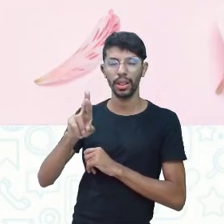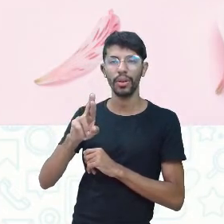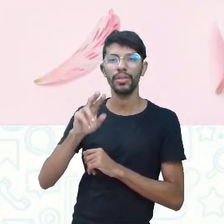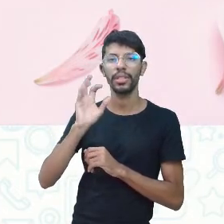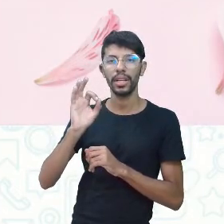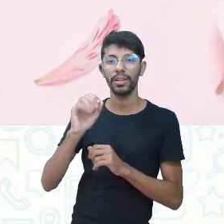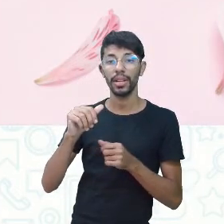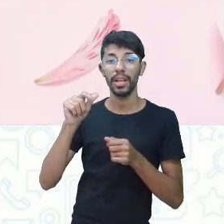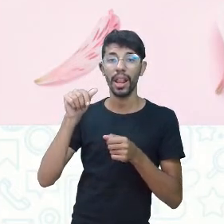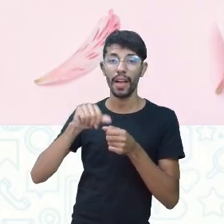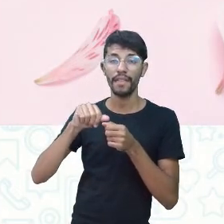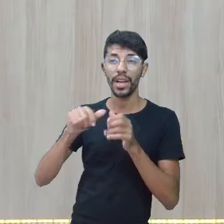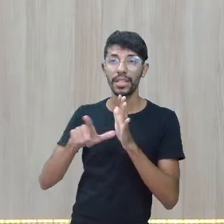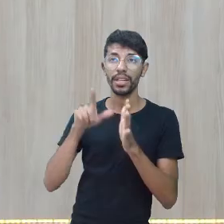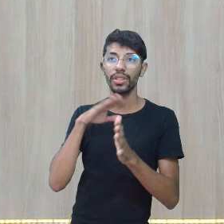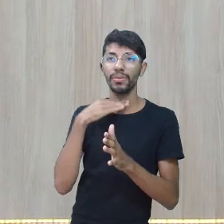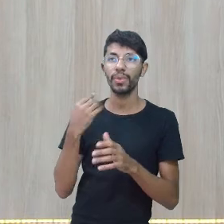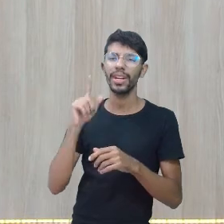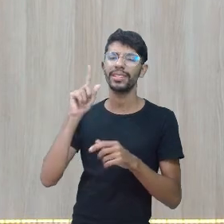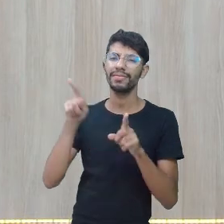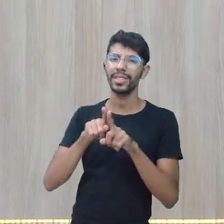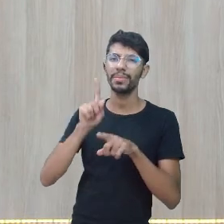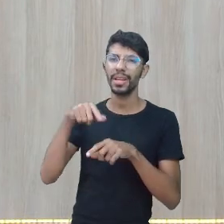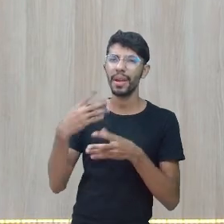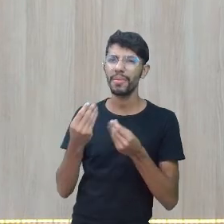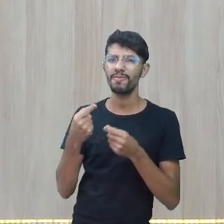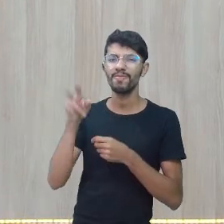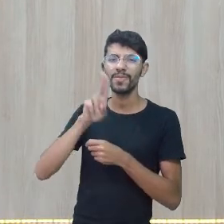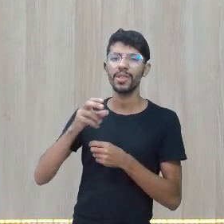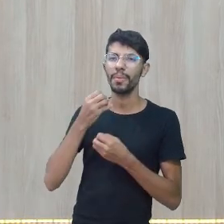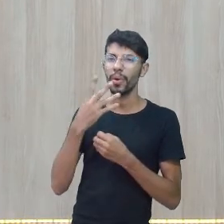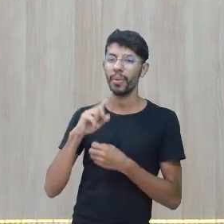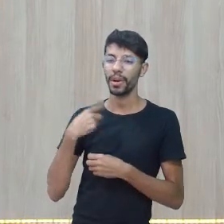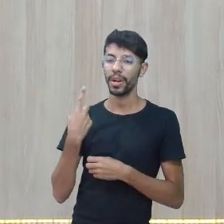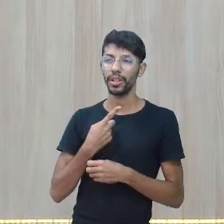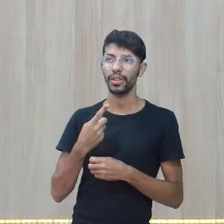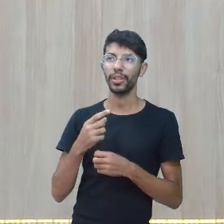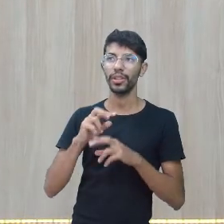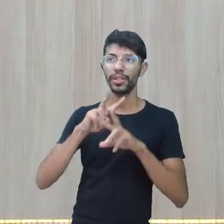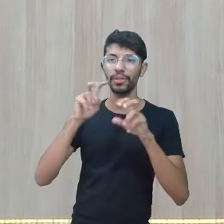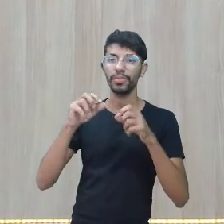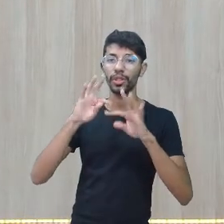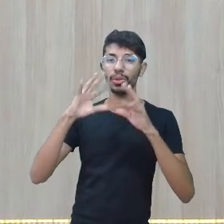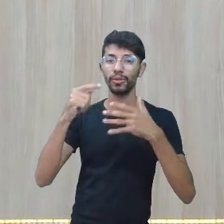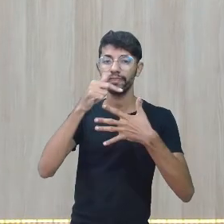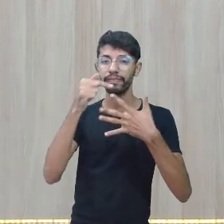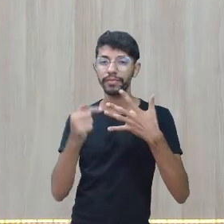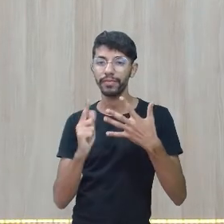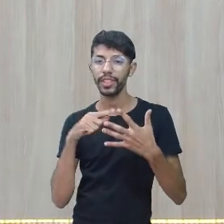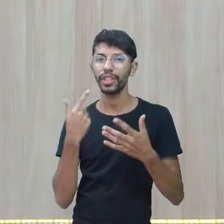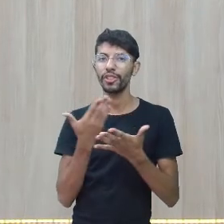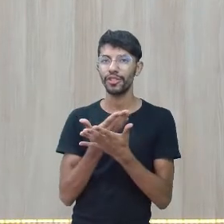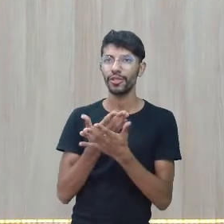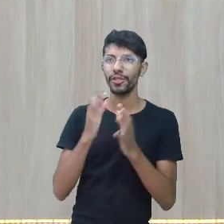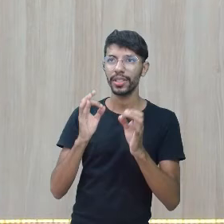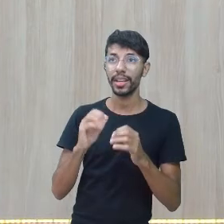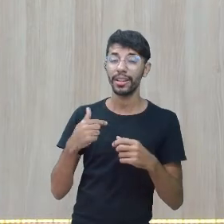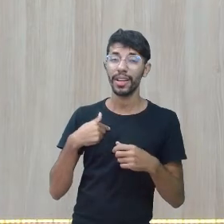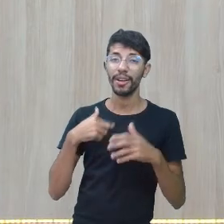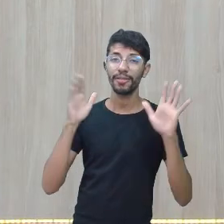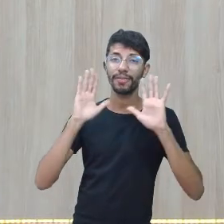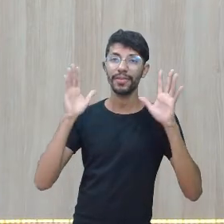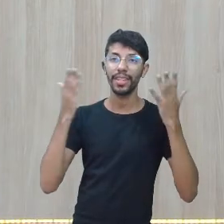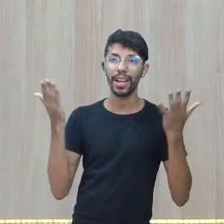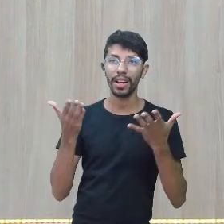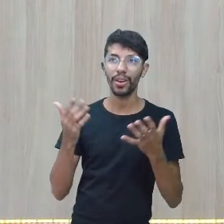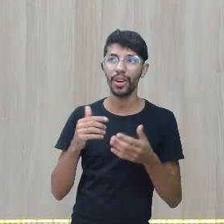útil para a gente pensar em todos os aspectos que a gente trabalhou no dia de hoje, tá certo? Eu me despeço por aqui. Essa semana vocês vão continuar